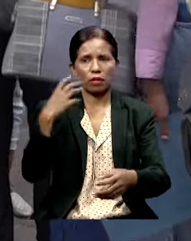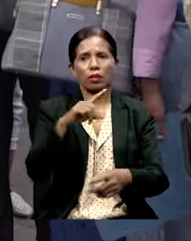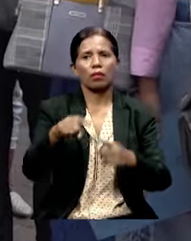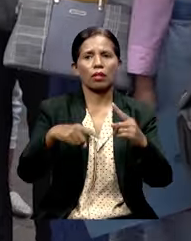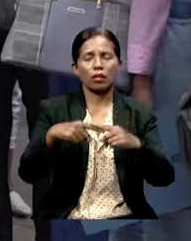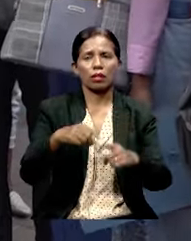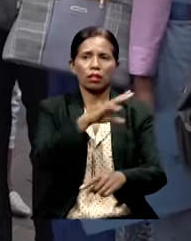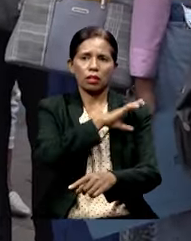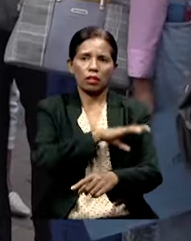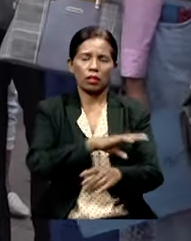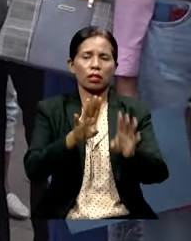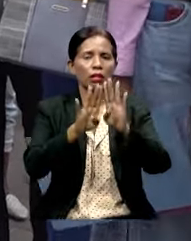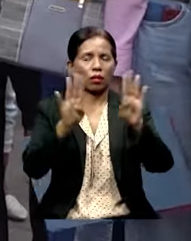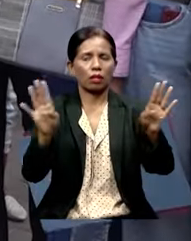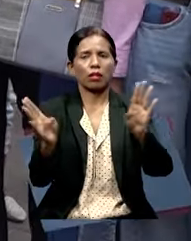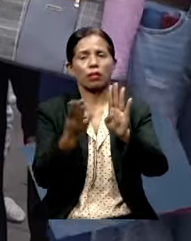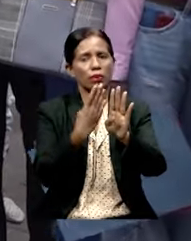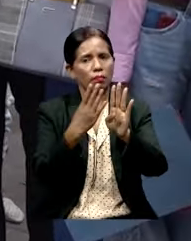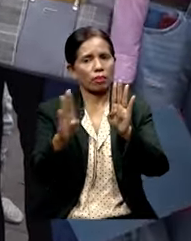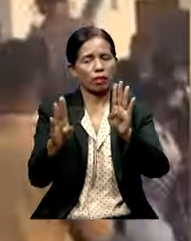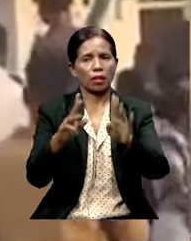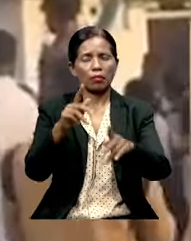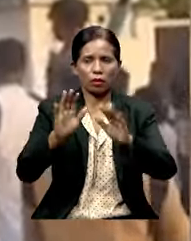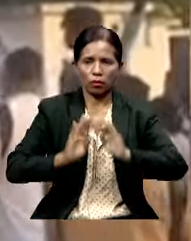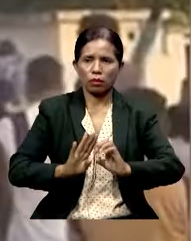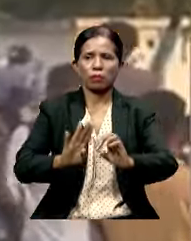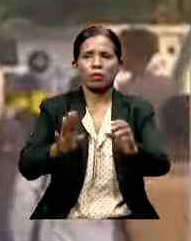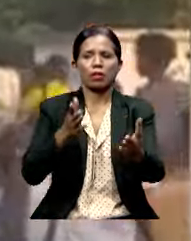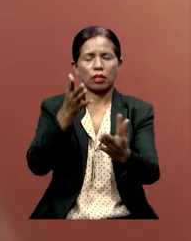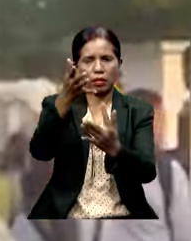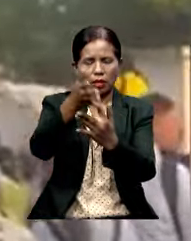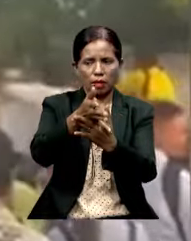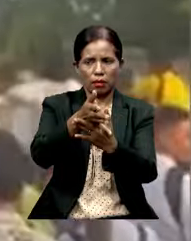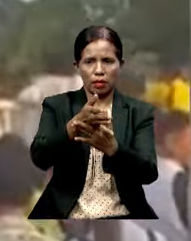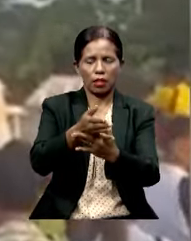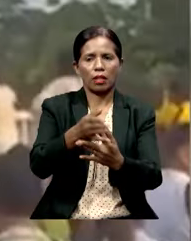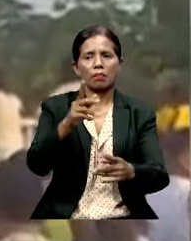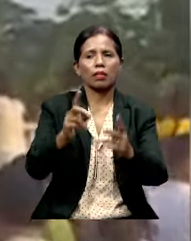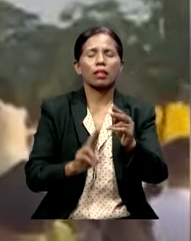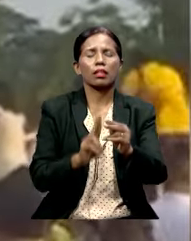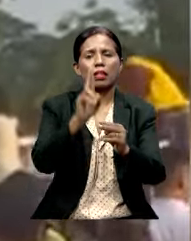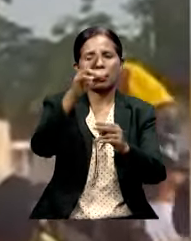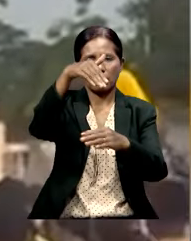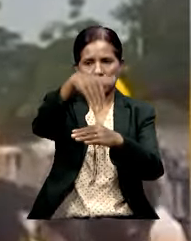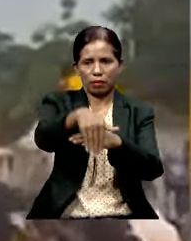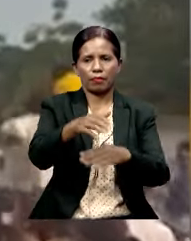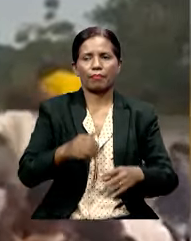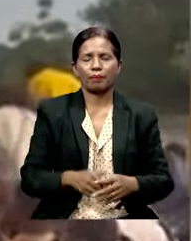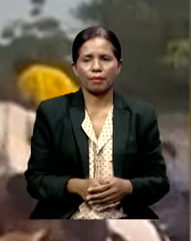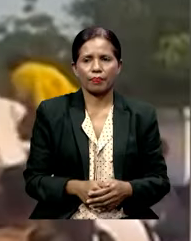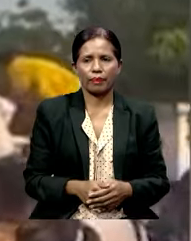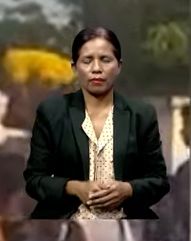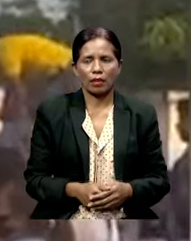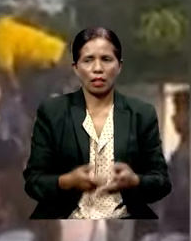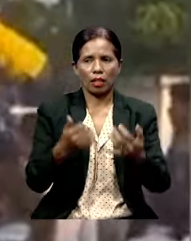bainhira segurança sira loko da matan, cidadão sirane dudu malu, hoditama balaran, no balon sa edet moruleten. Passaporte ne